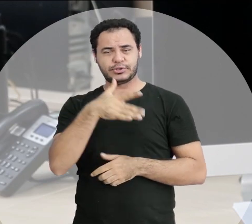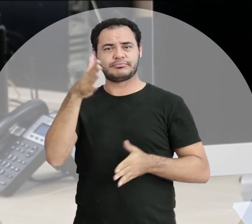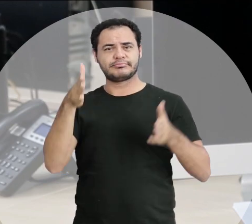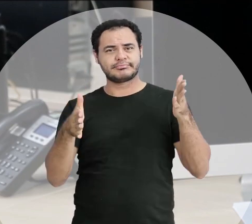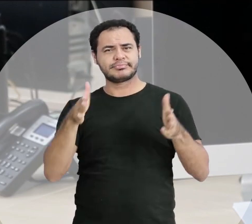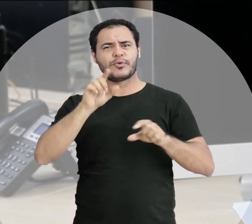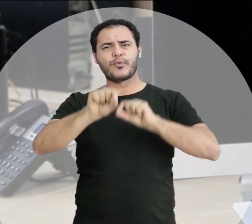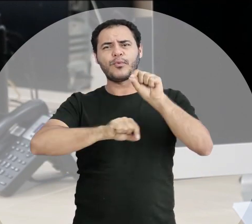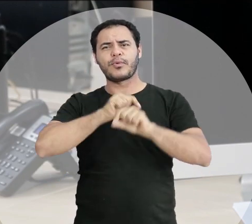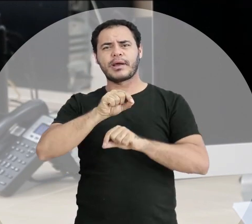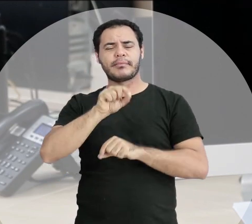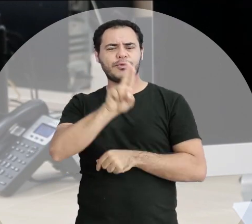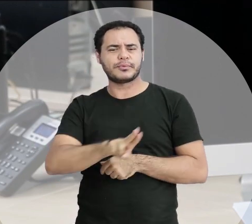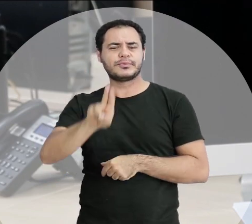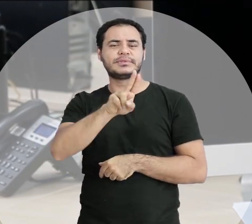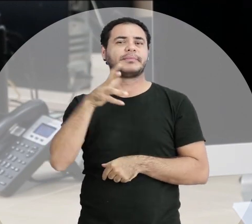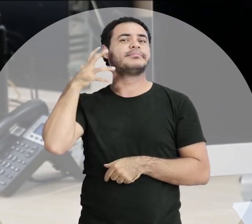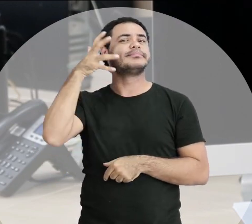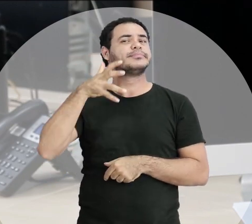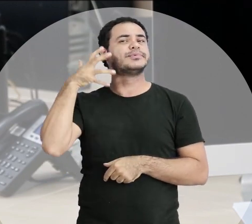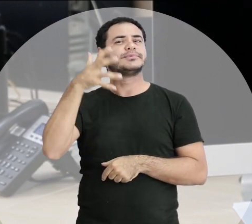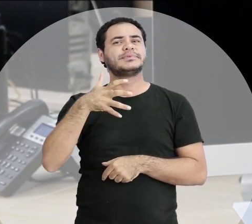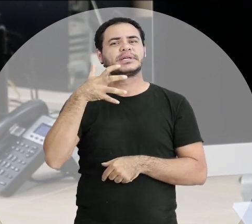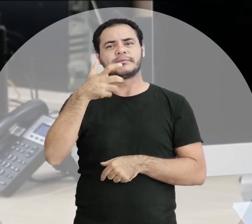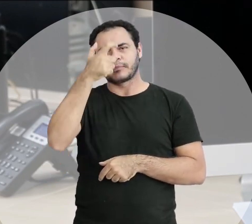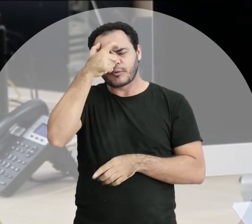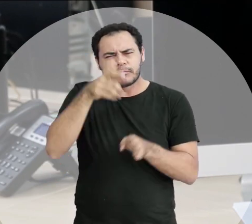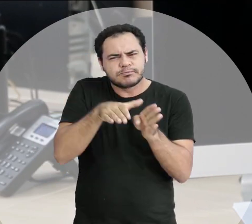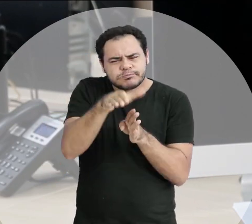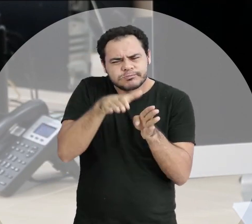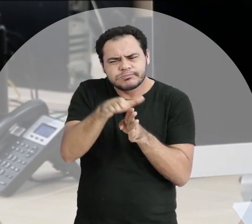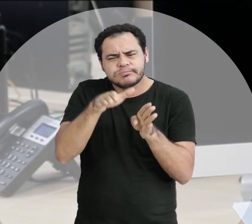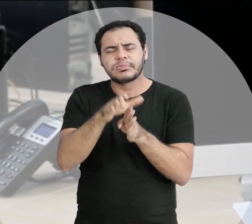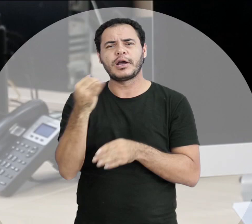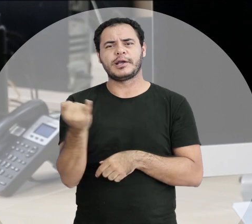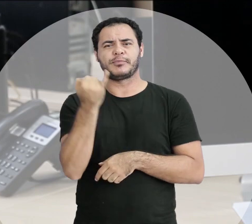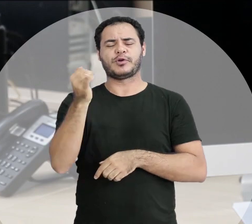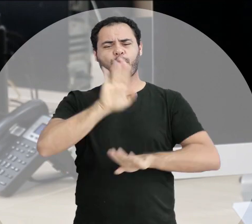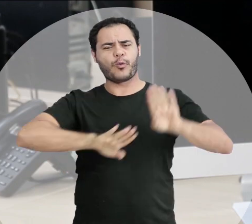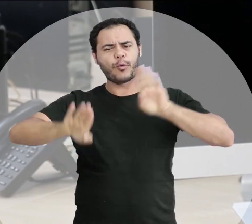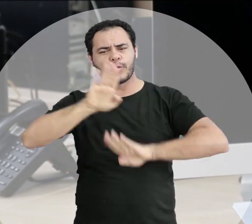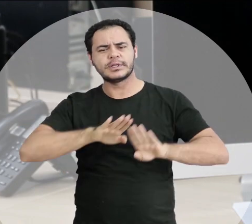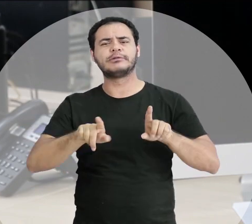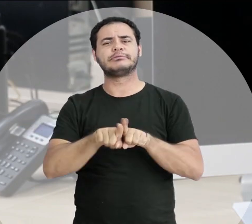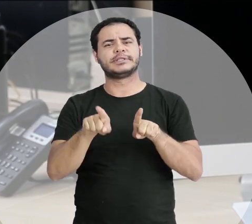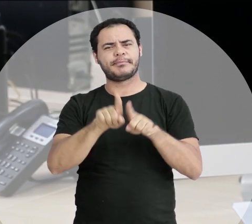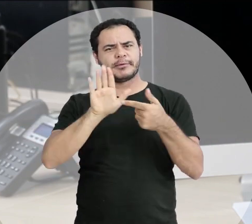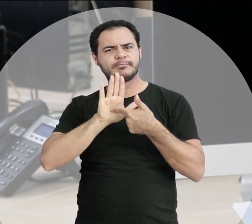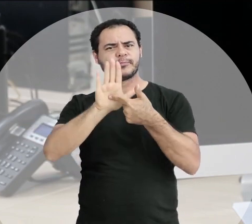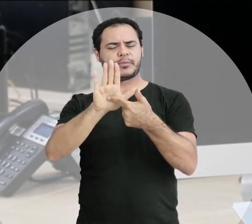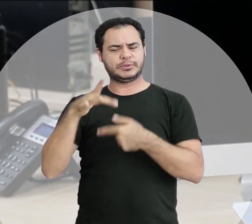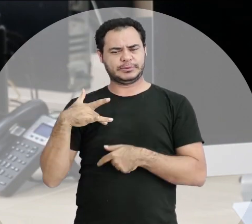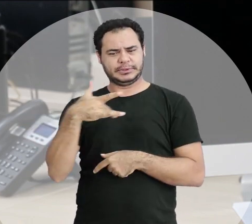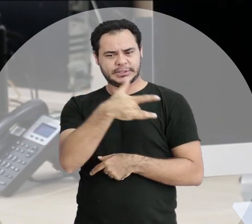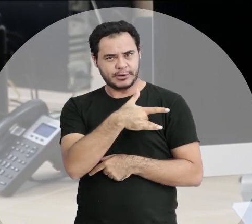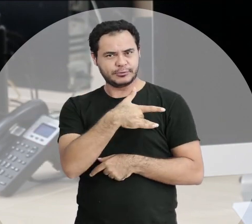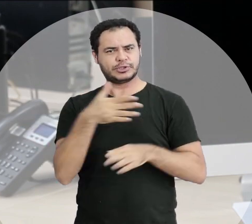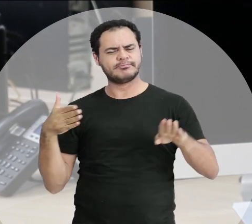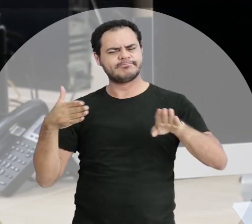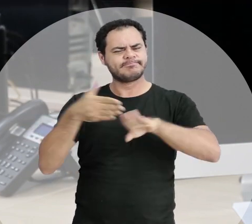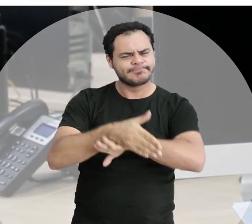proposta é utilizar a música como instrumento de conscientização sobre a importância da prevenção e da promoção da